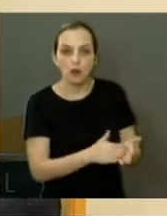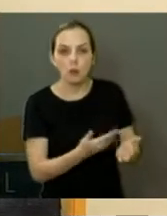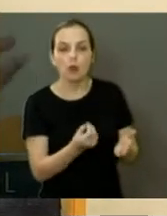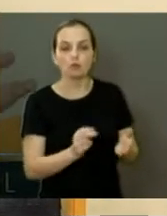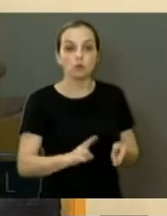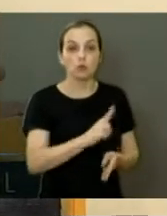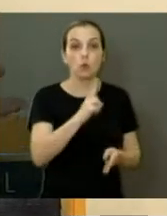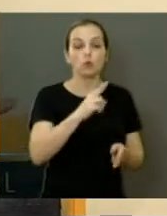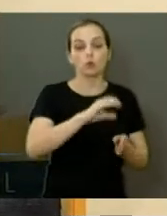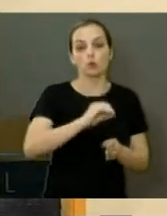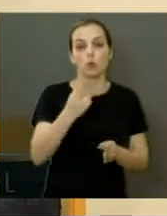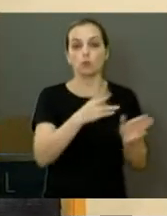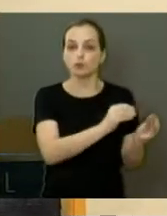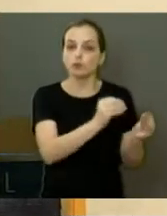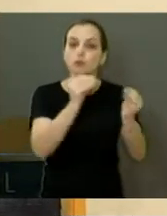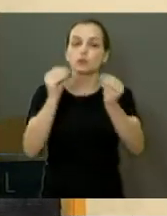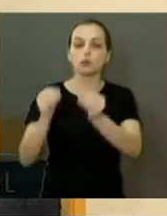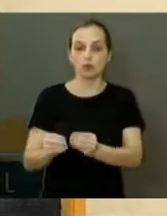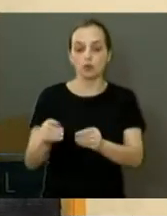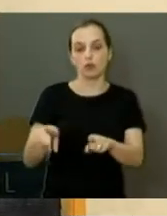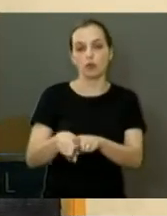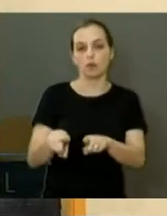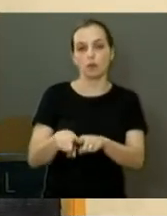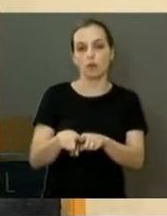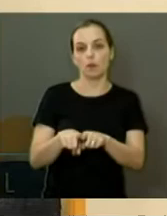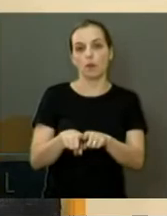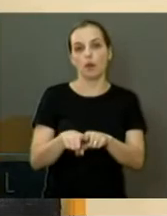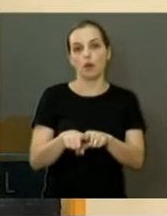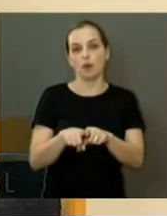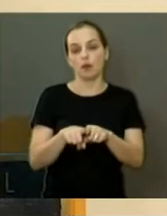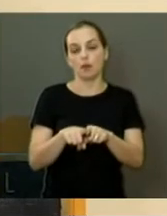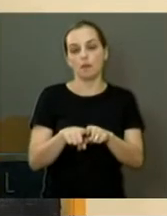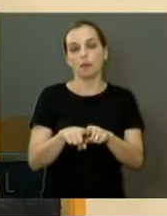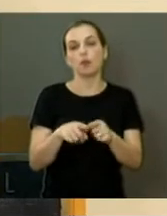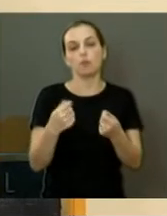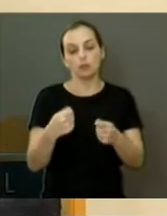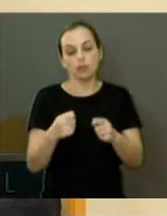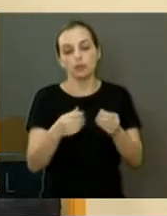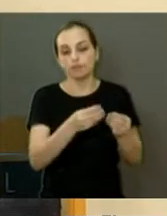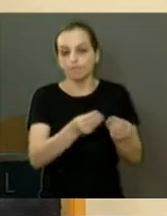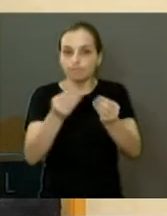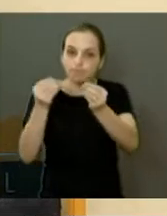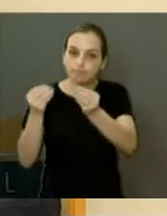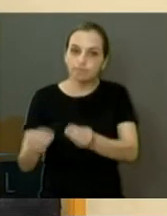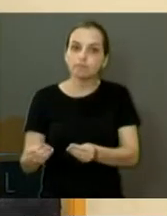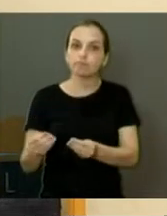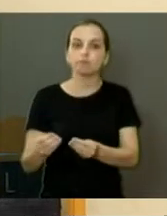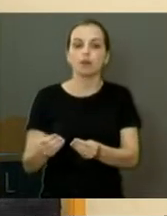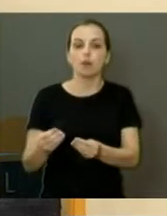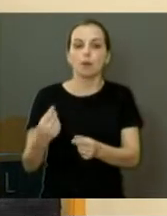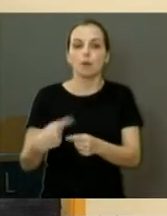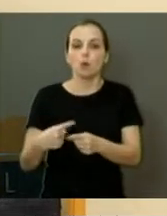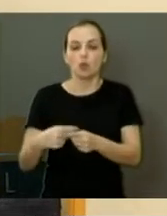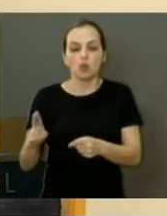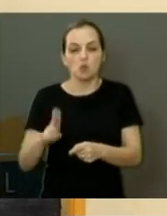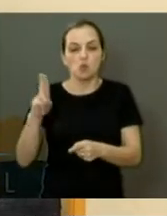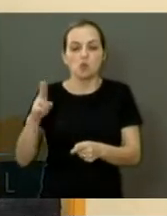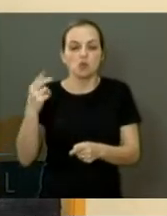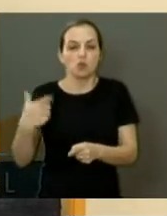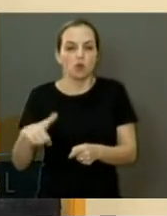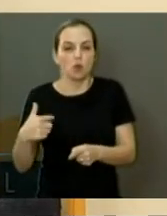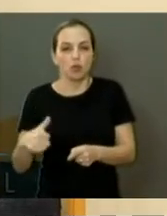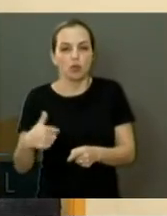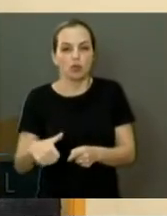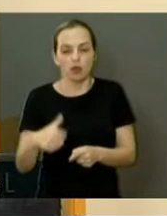ou retire essa banca de jornal de lá também. Que seja retirada, tem que ser retirada, que está desativada, está ficando até feio na